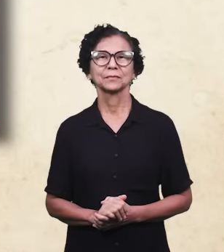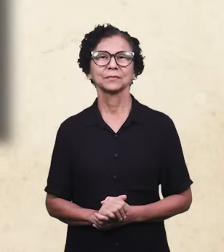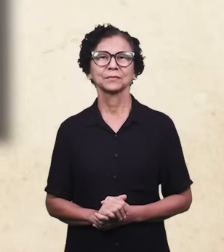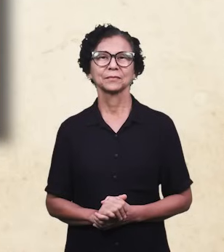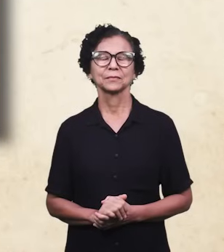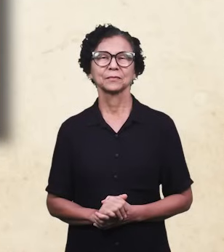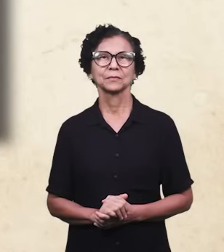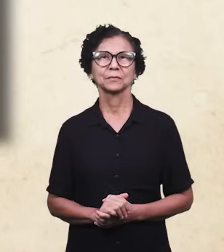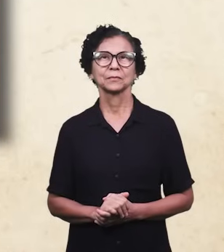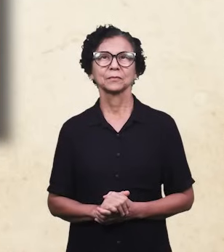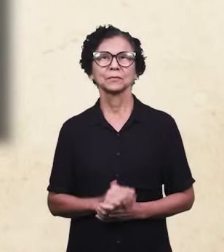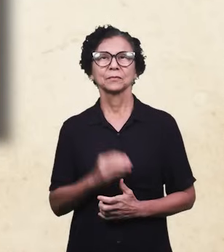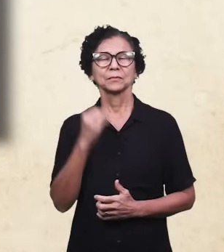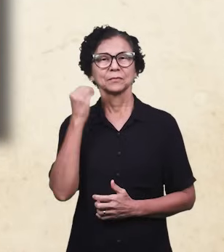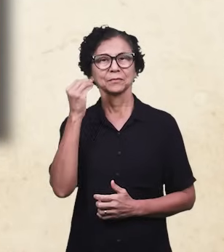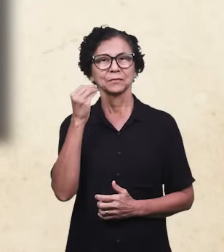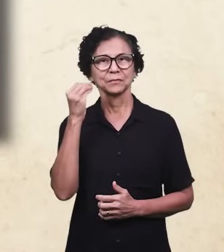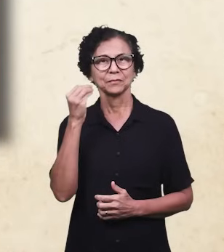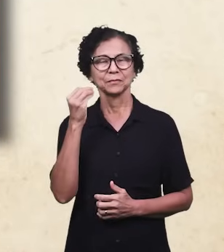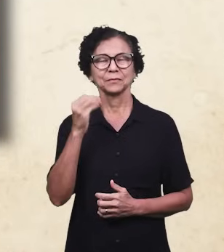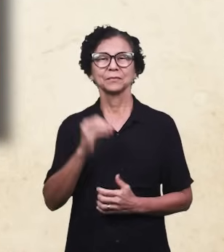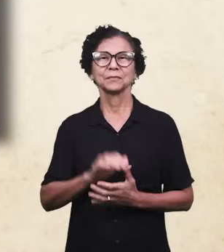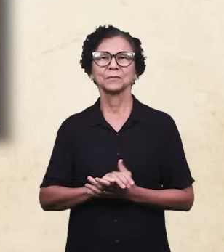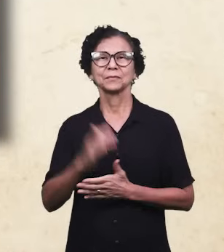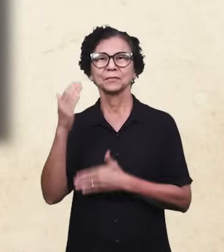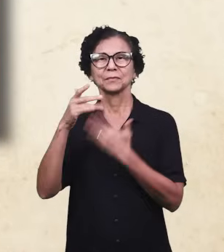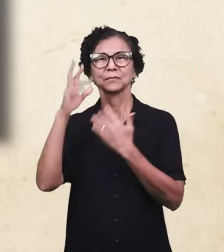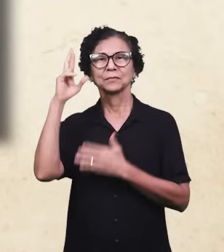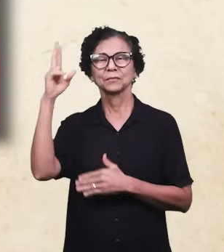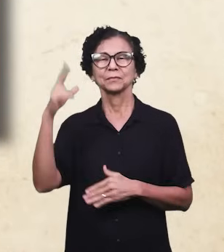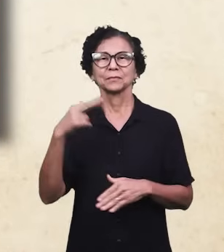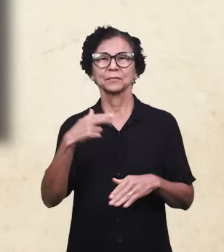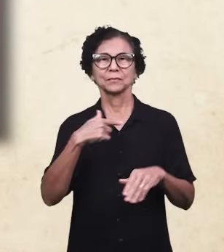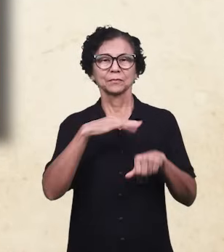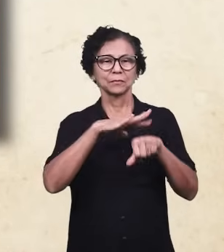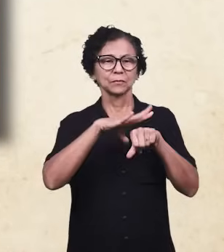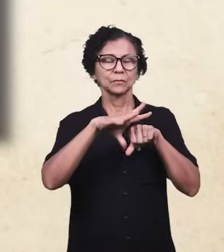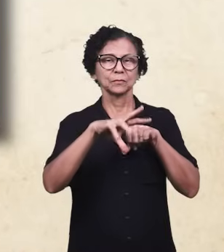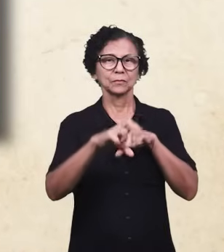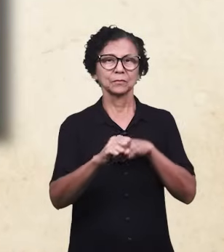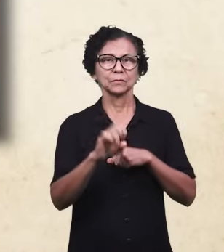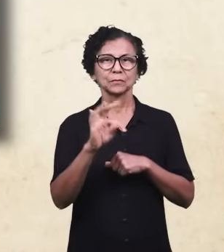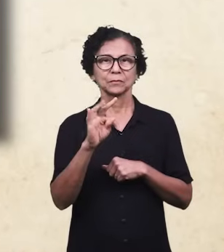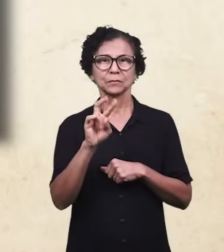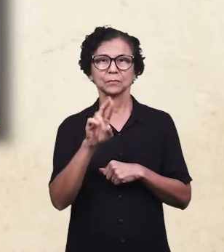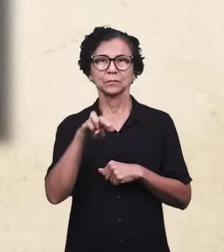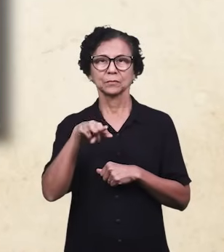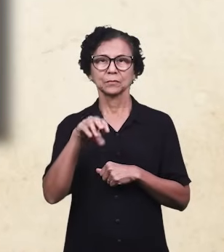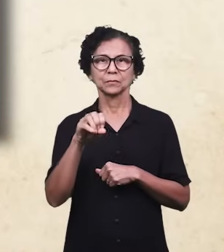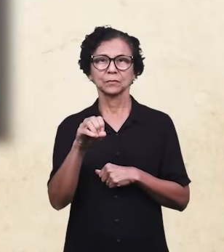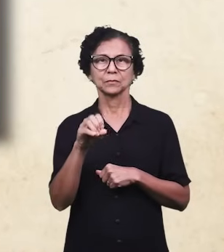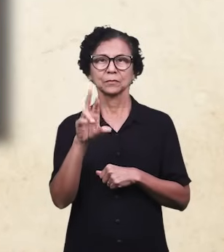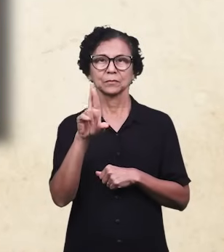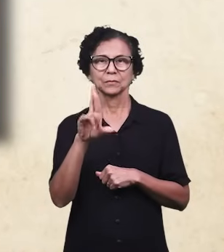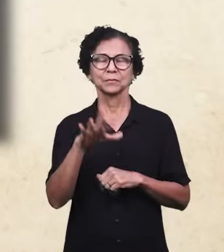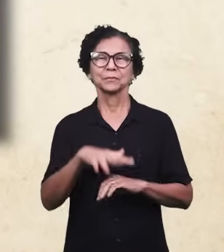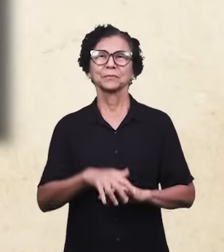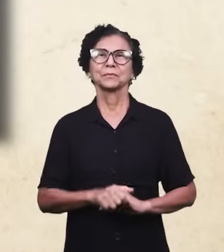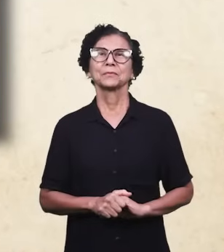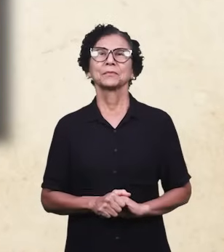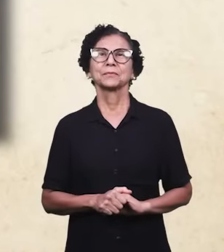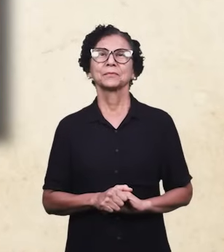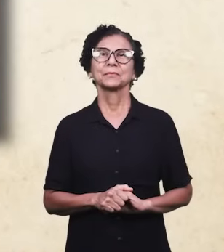contar rapidamente a experiência que o Senhor me deu de cura de um tumor. A experiência é sobre